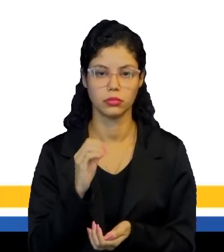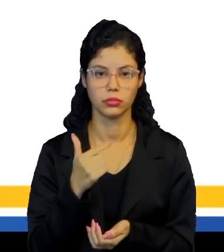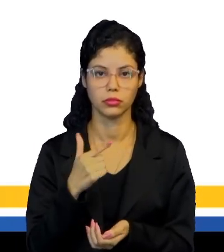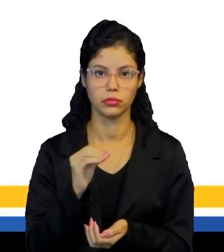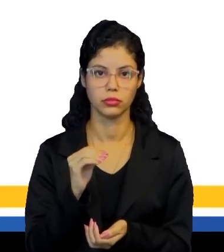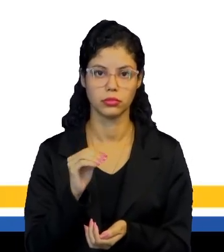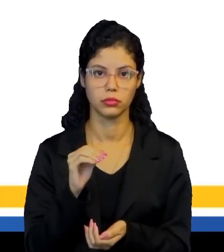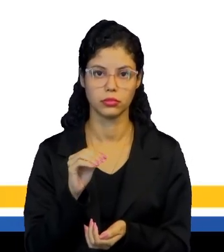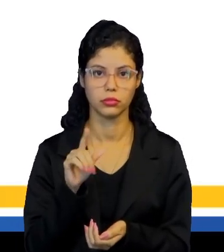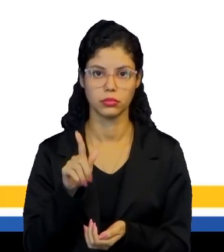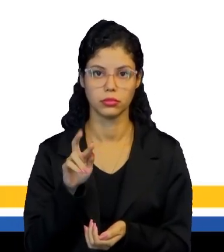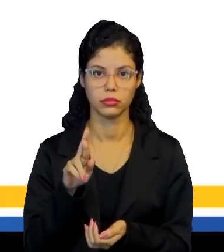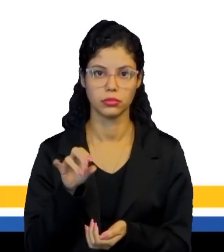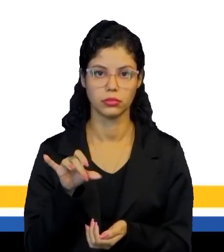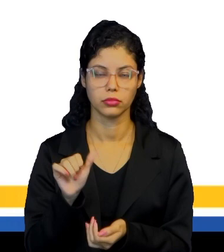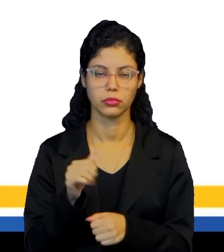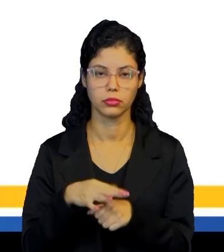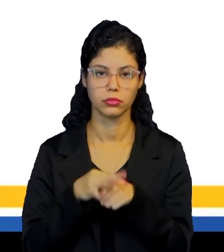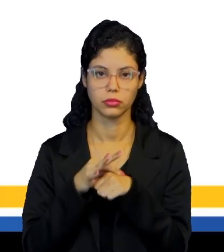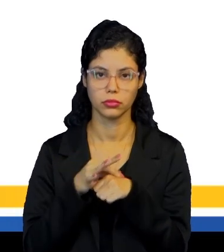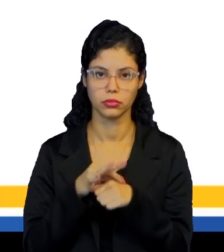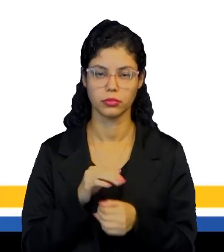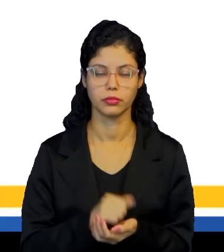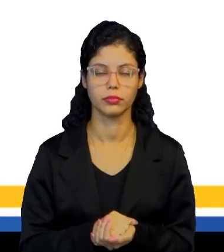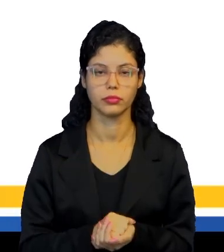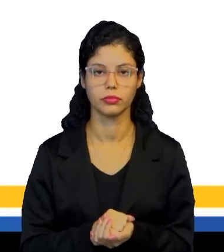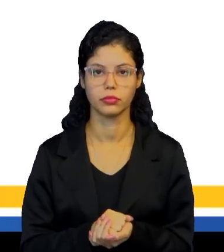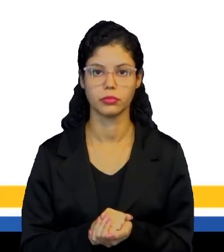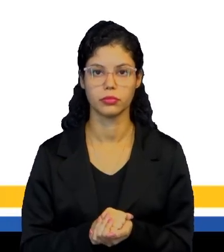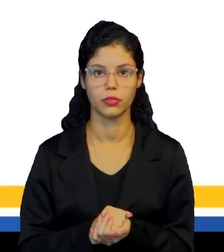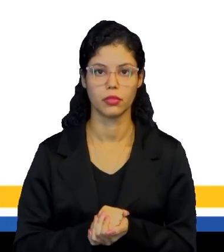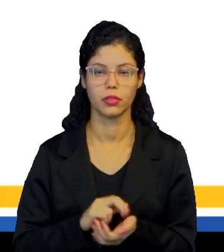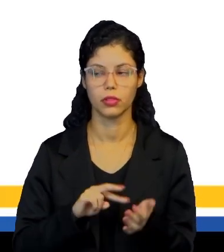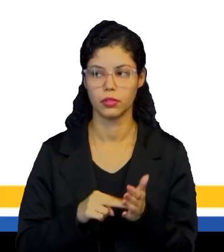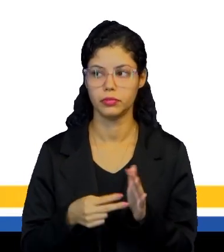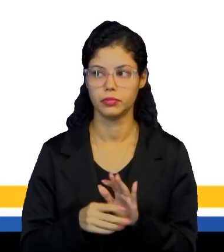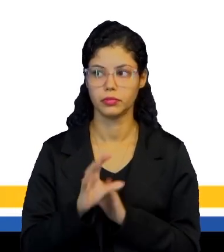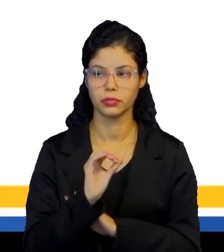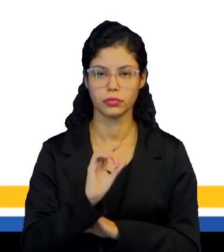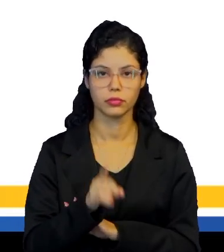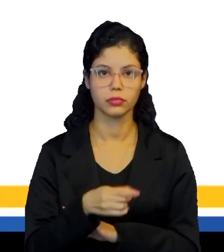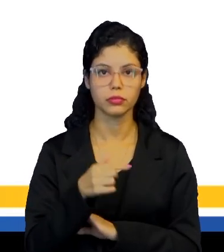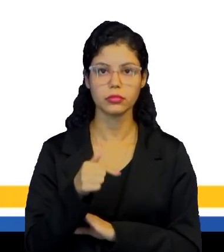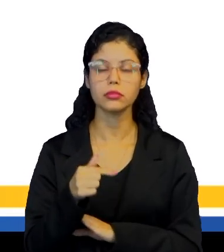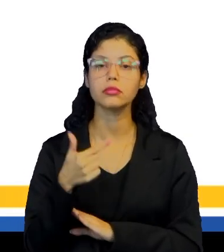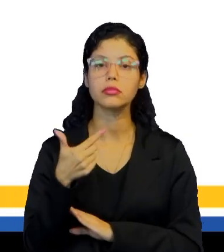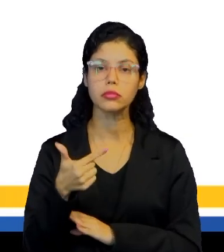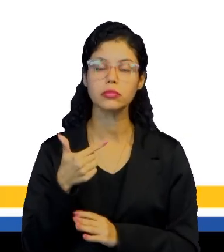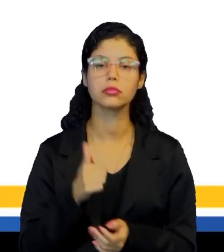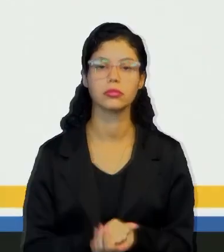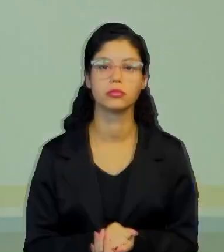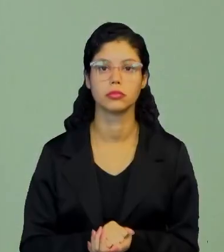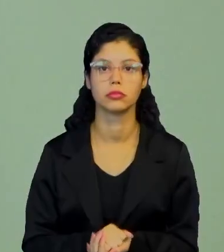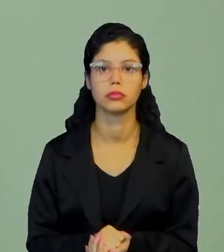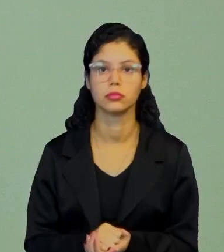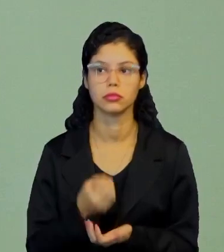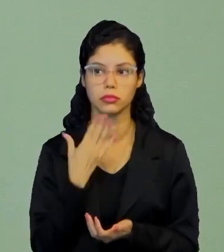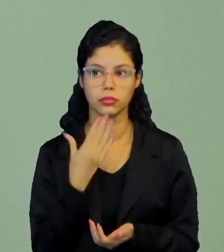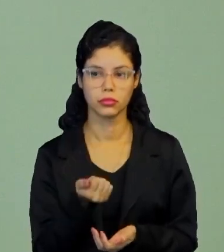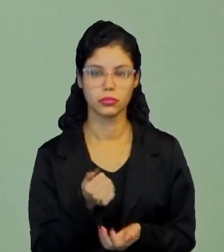720 gramas de carne tá o que significa 0,72